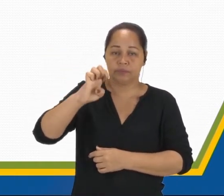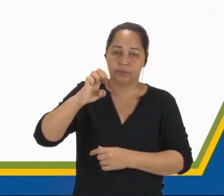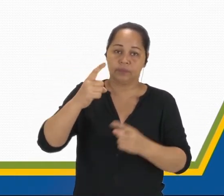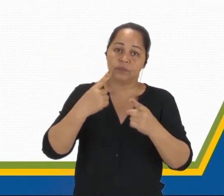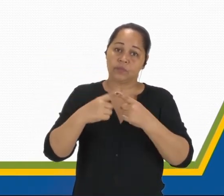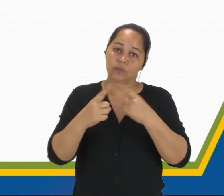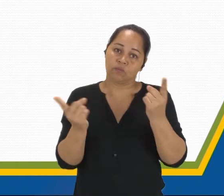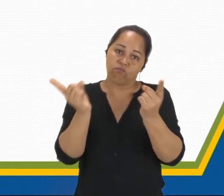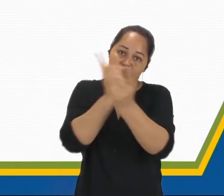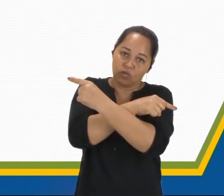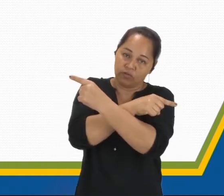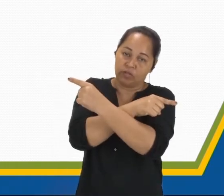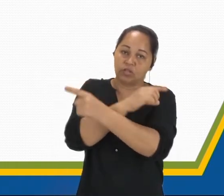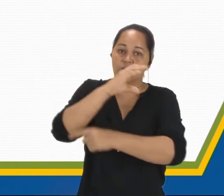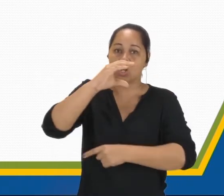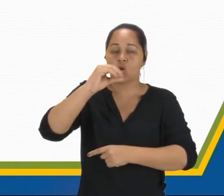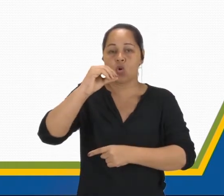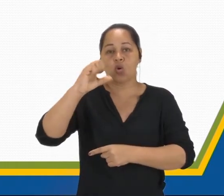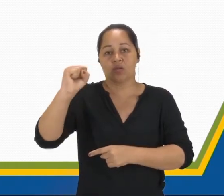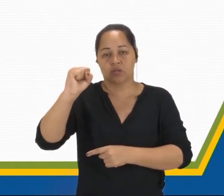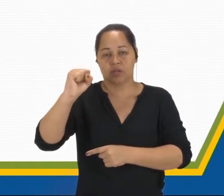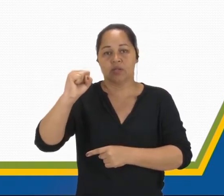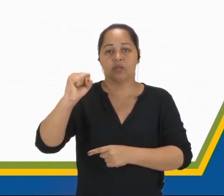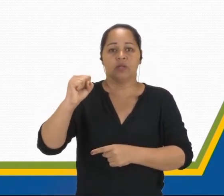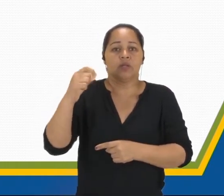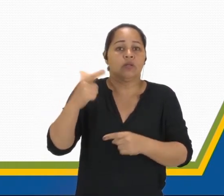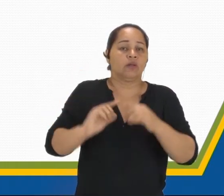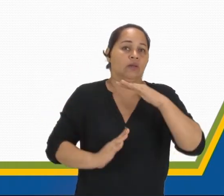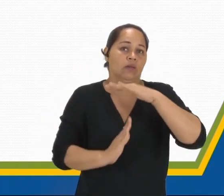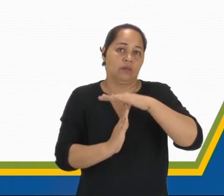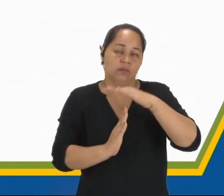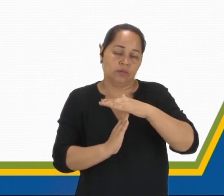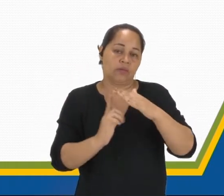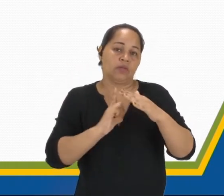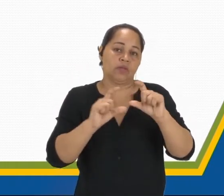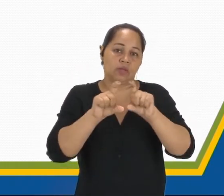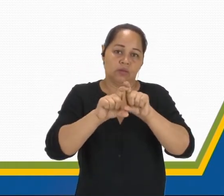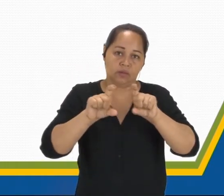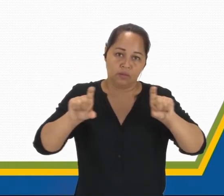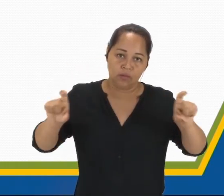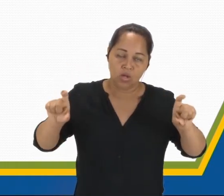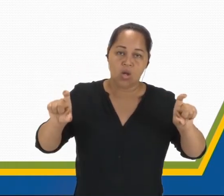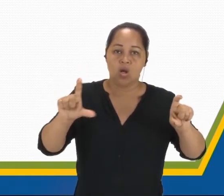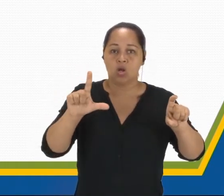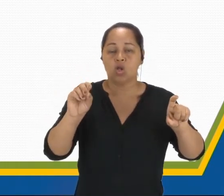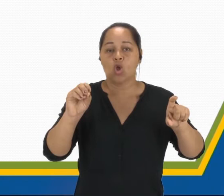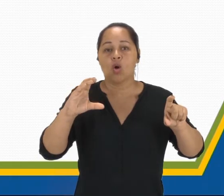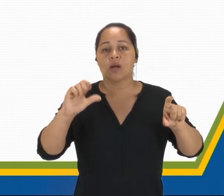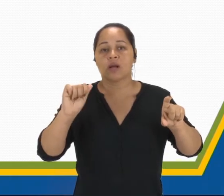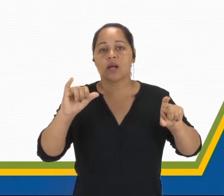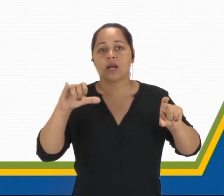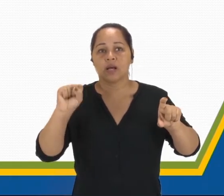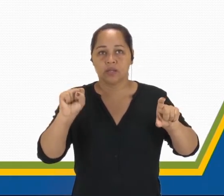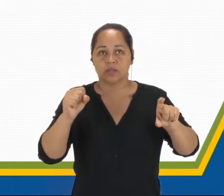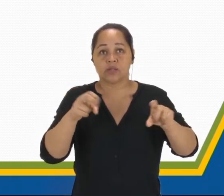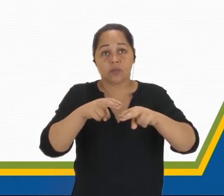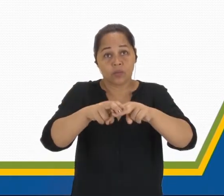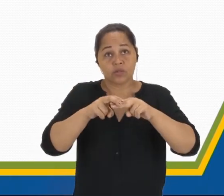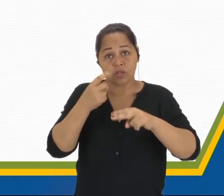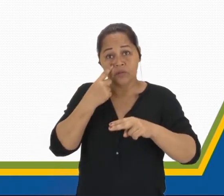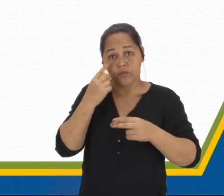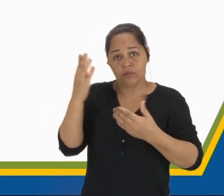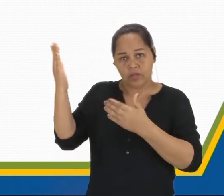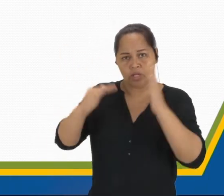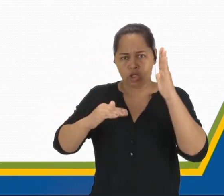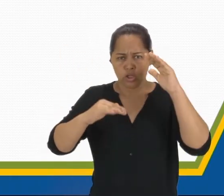relação ao eixo, tá? Então, isso é a função secante de x, só para que a gente possa ter a noção, tá? Em relação ao